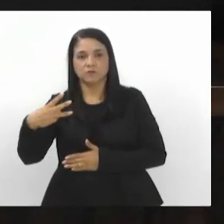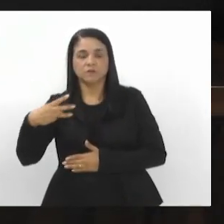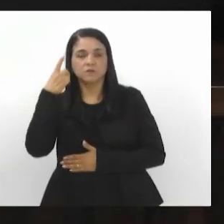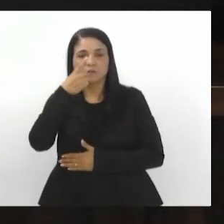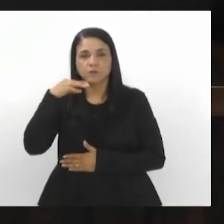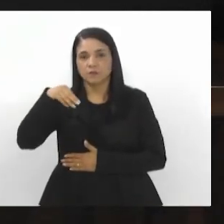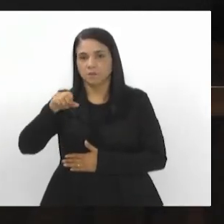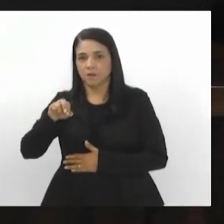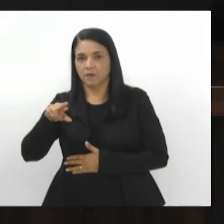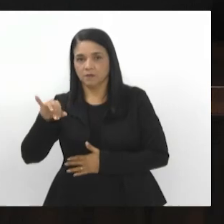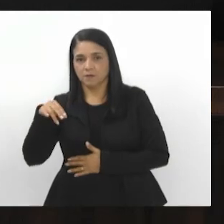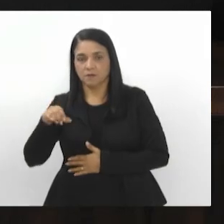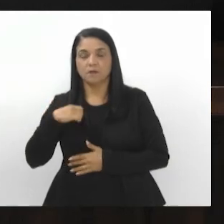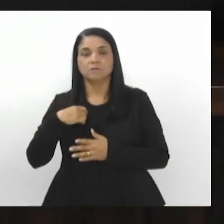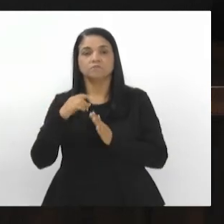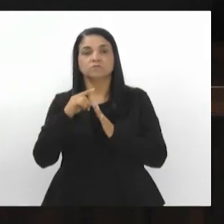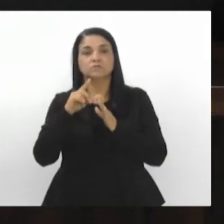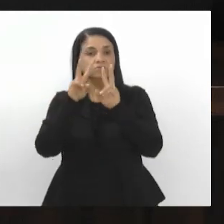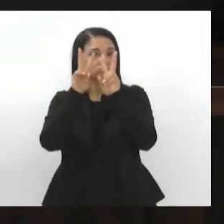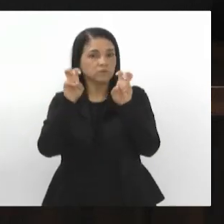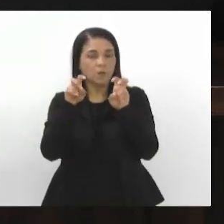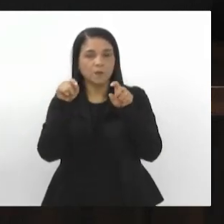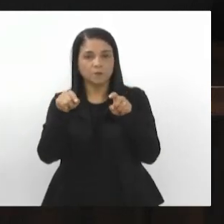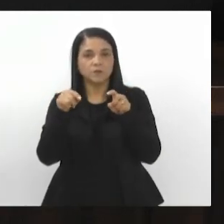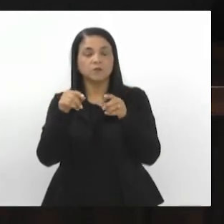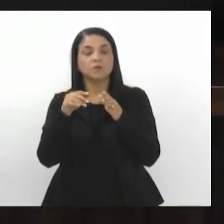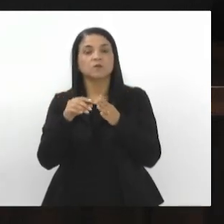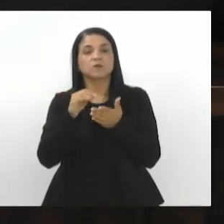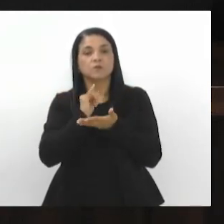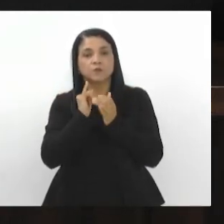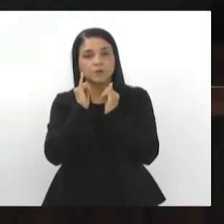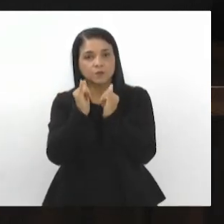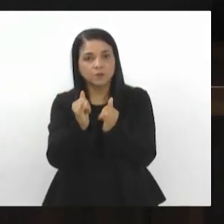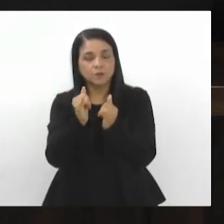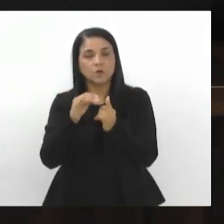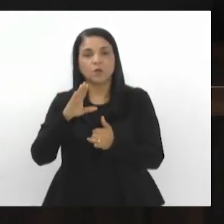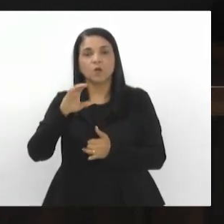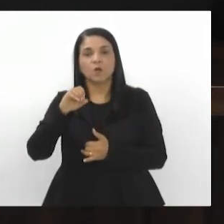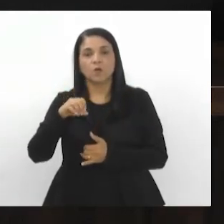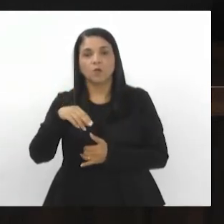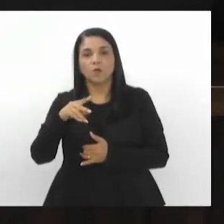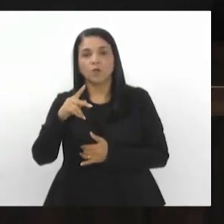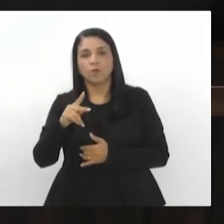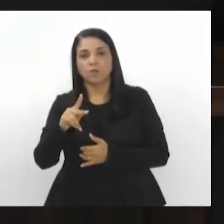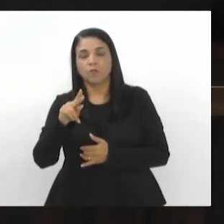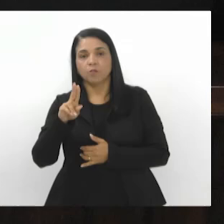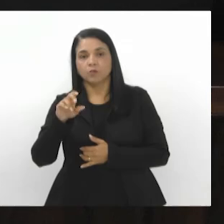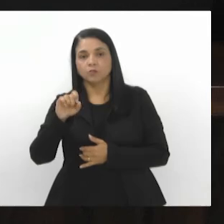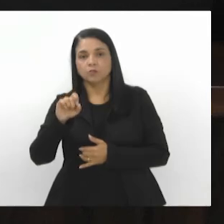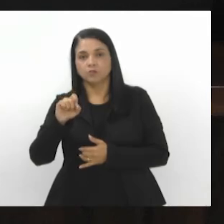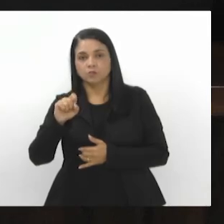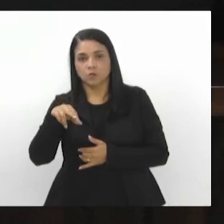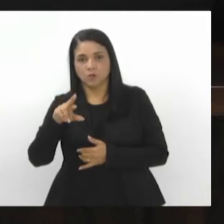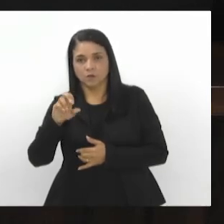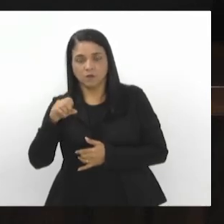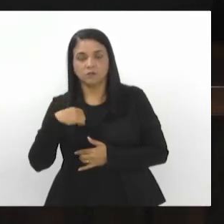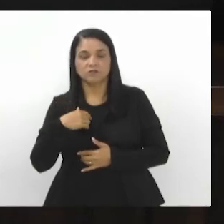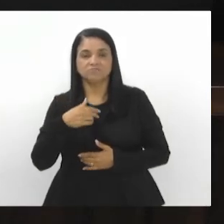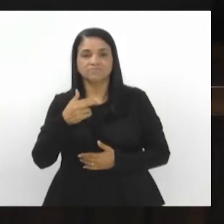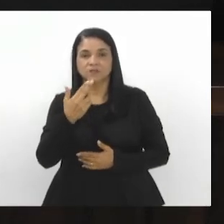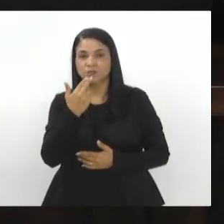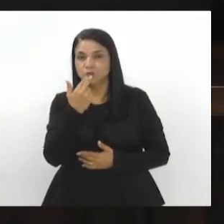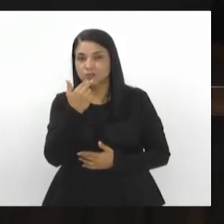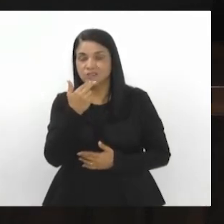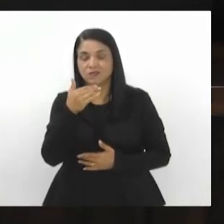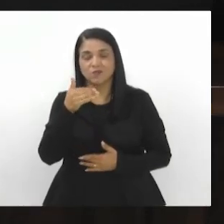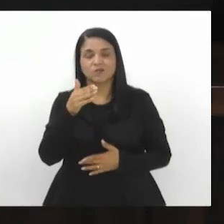MST, que dispõe sobre a notificação compulsória de casos de subnutrição infantil às autoridades da área de